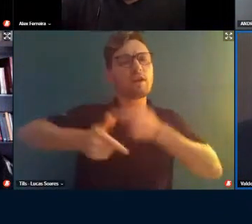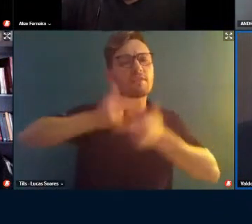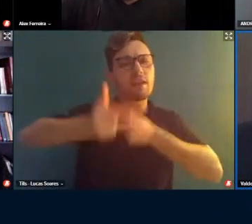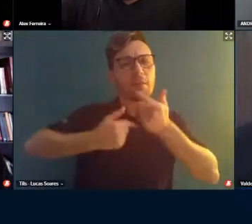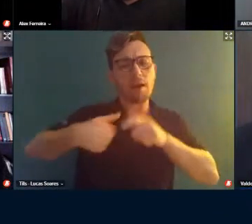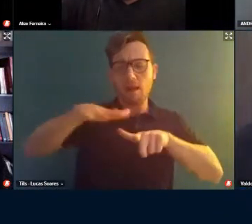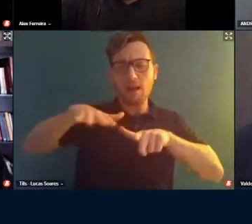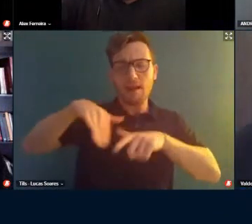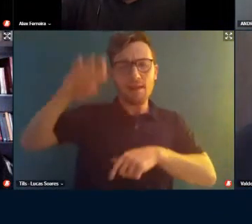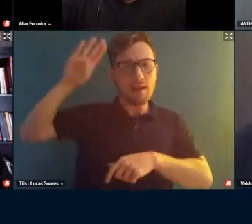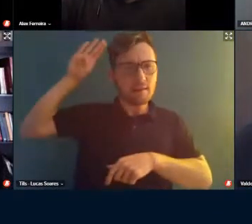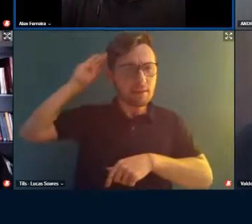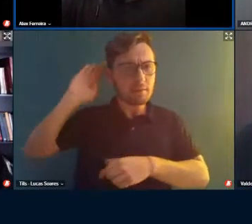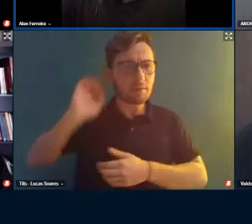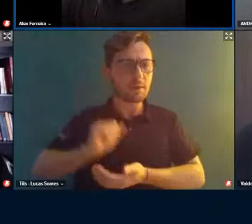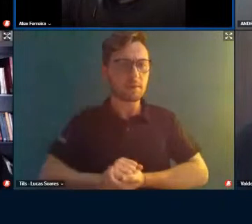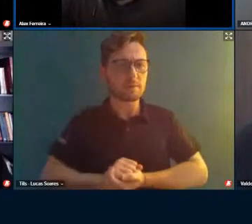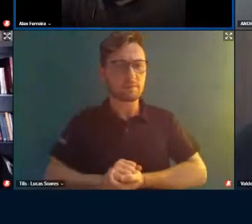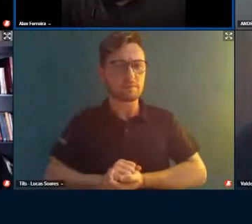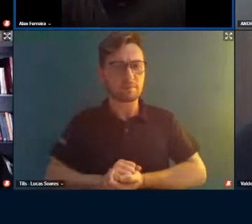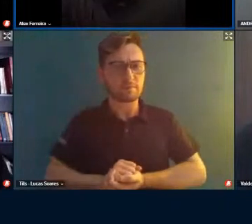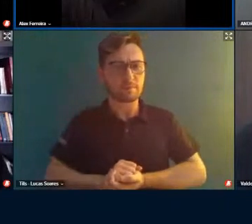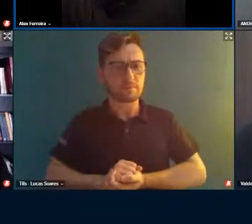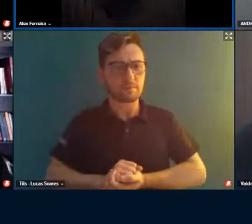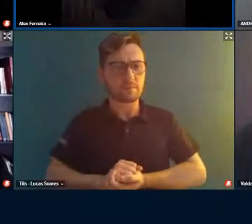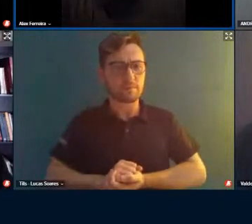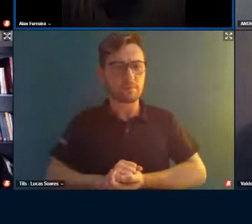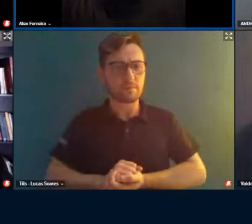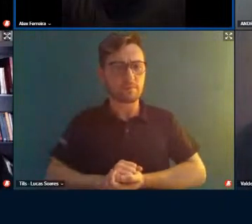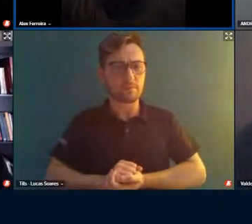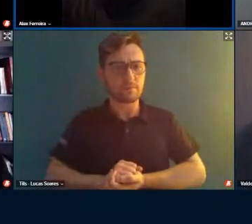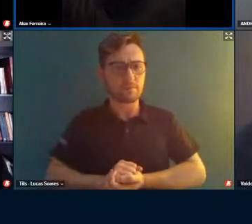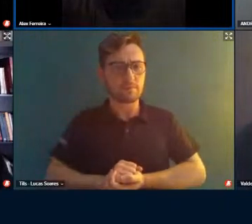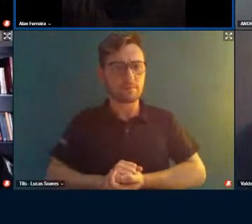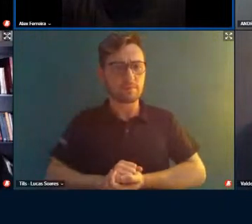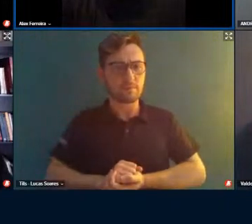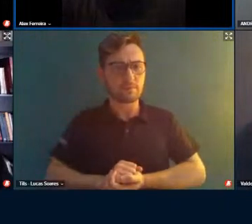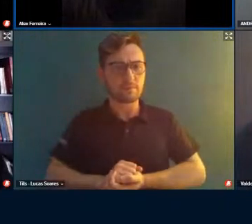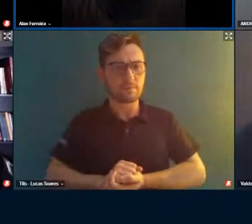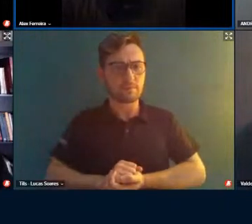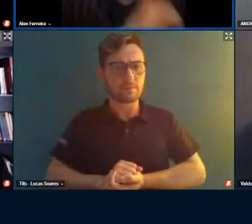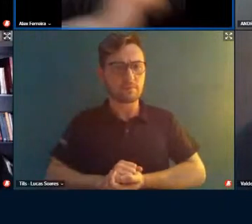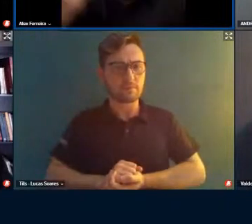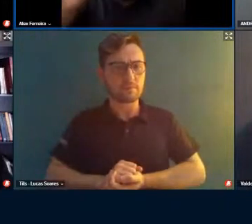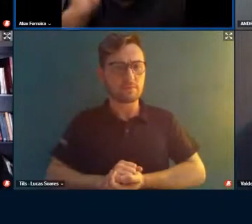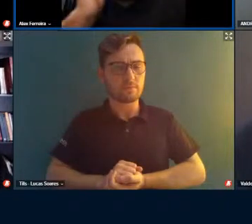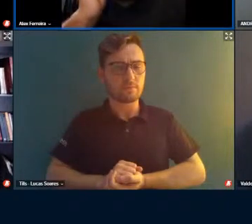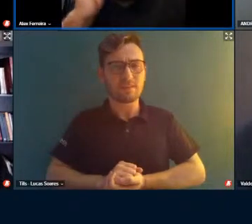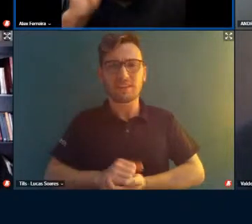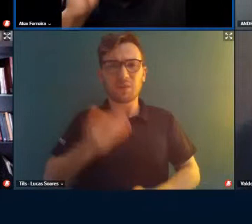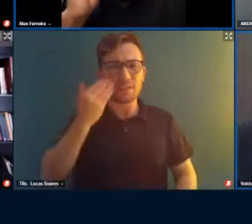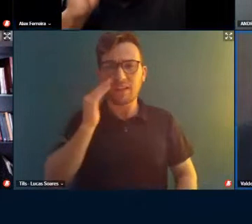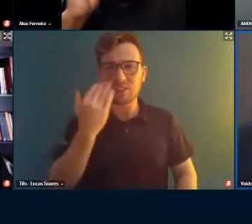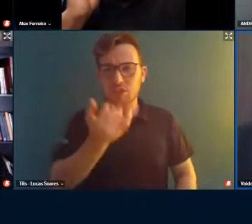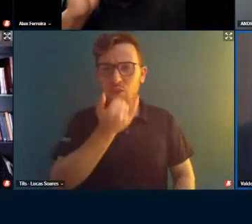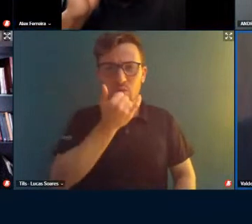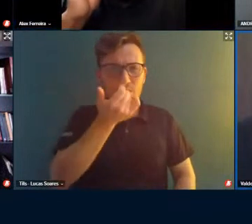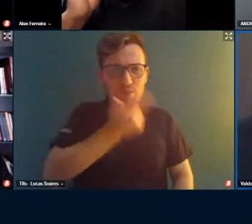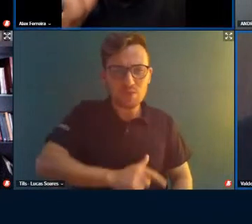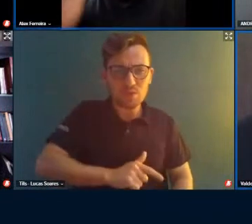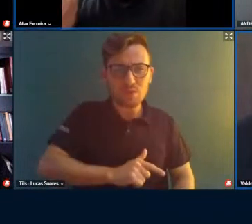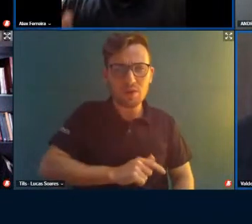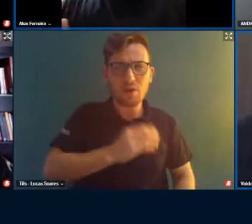acadêmico? Além desse evento, qual outra forma que nós divulgamos? Perdão, não entendi a ligação.